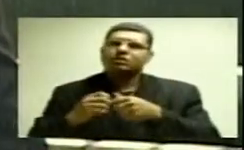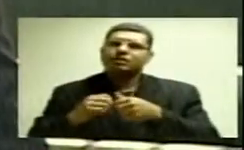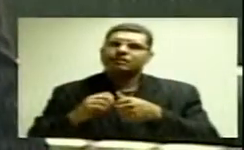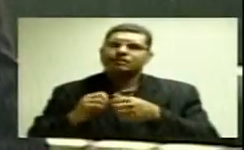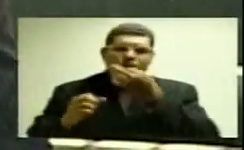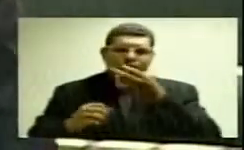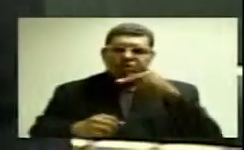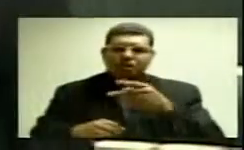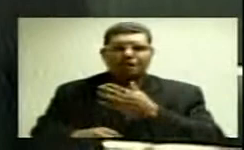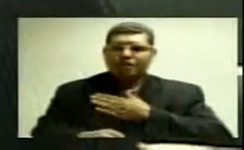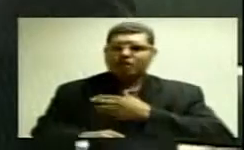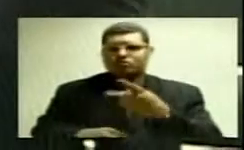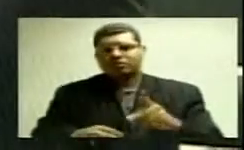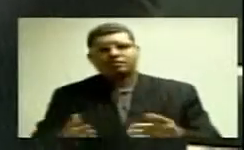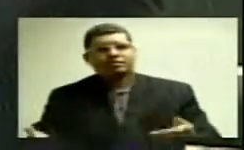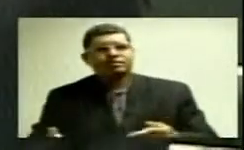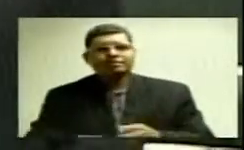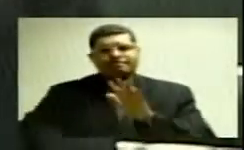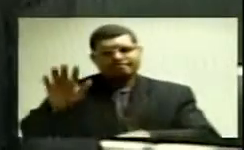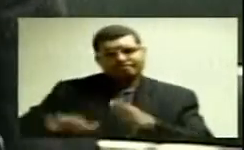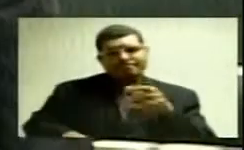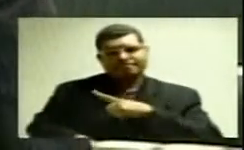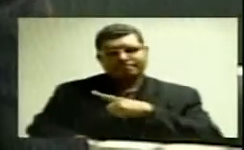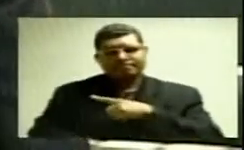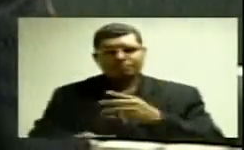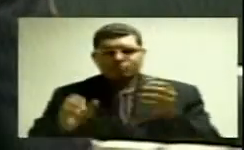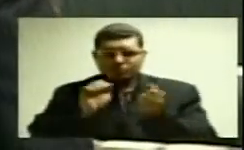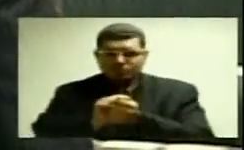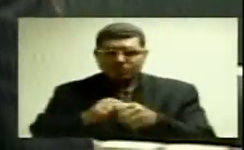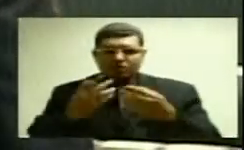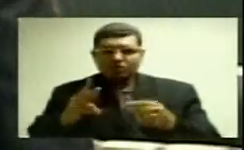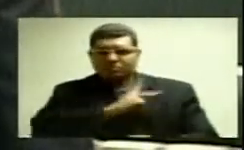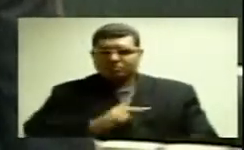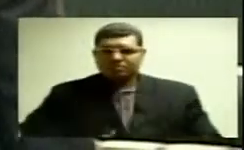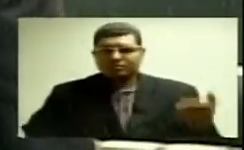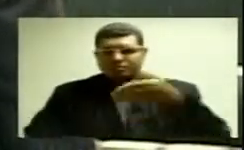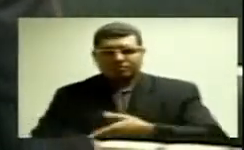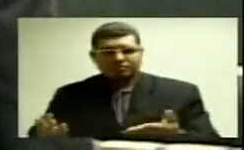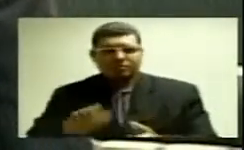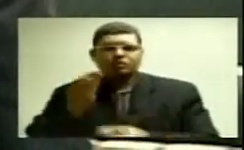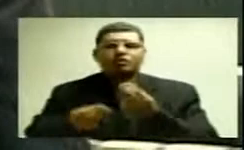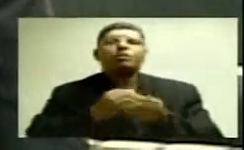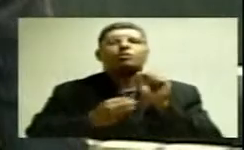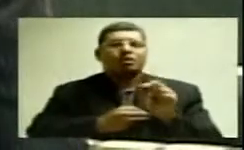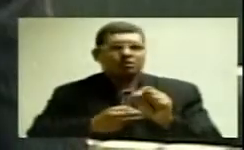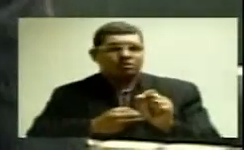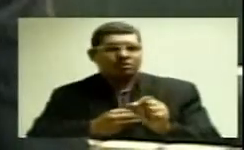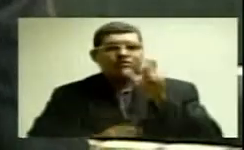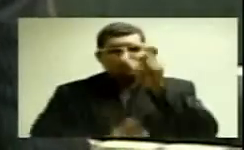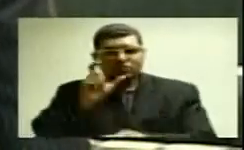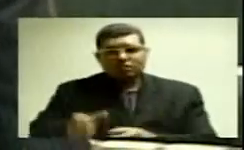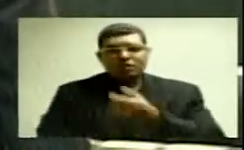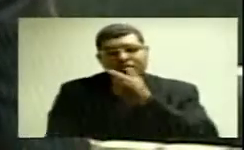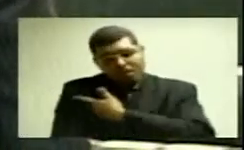os argumentos seus, meus deputados Zé Ricardo, de pelo menos nos reunirmos. E o presidente do tribunal veio aqui de forma